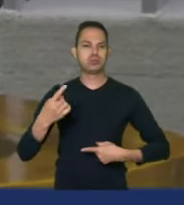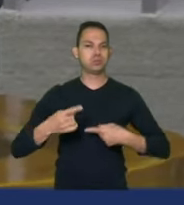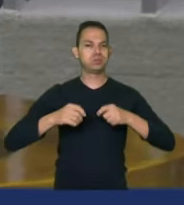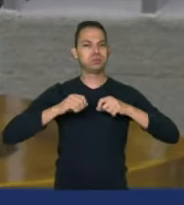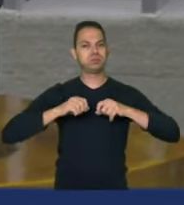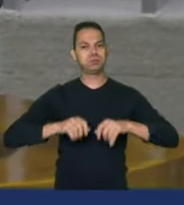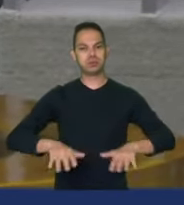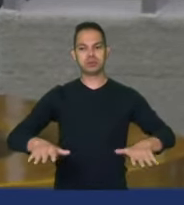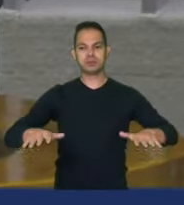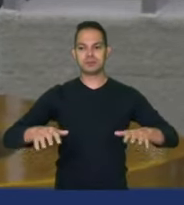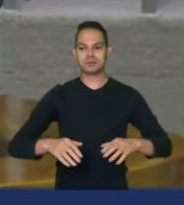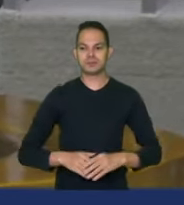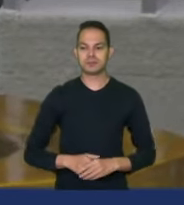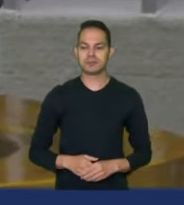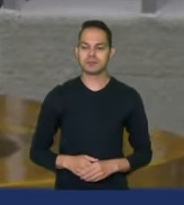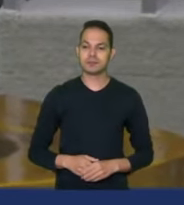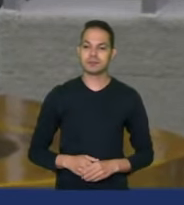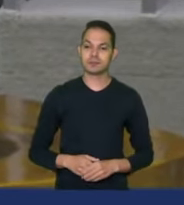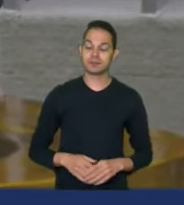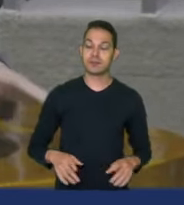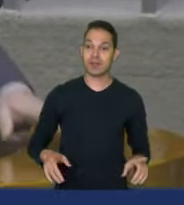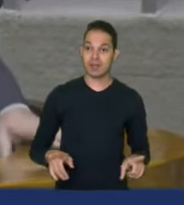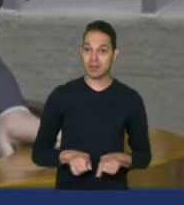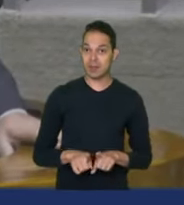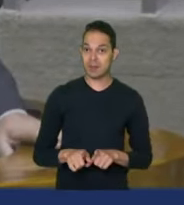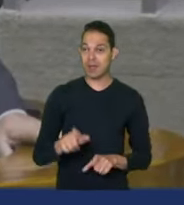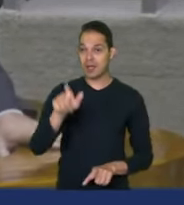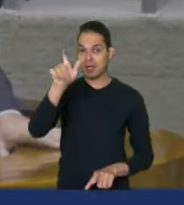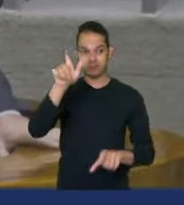brasileiro. E os convidados,